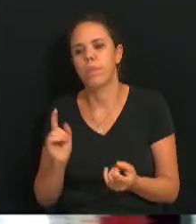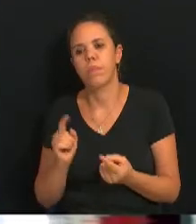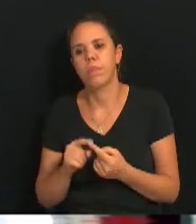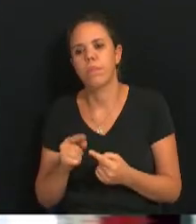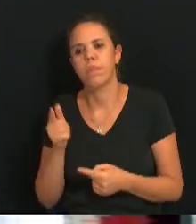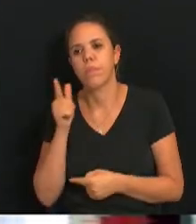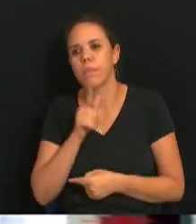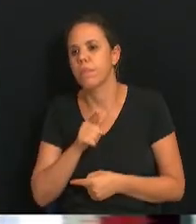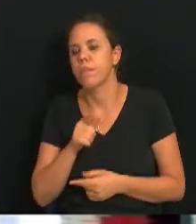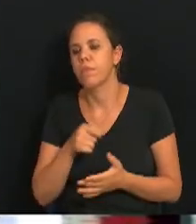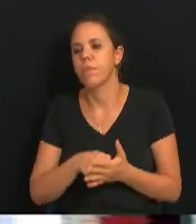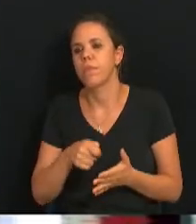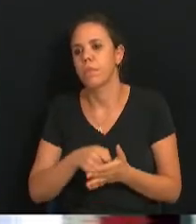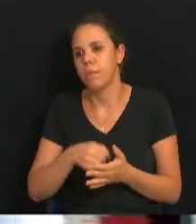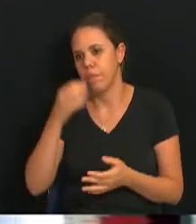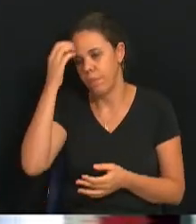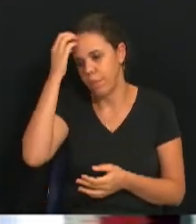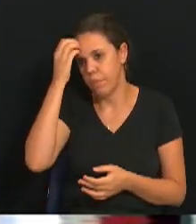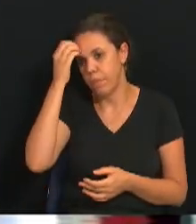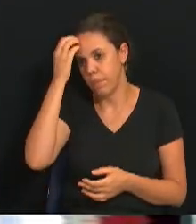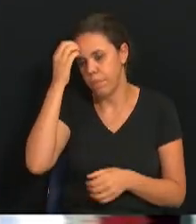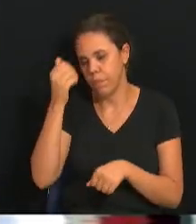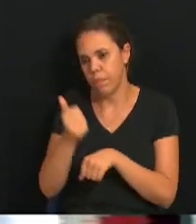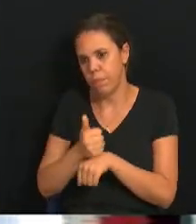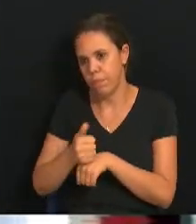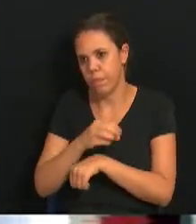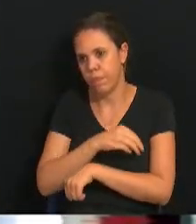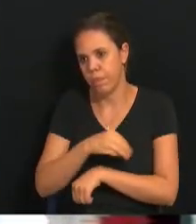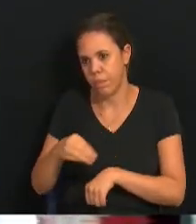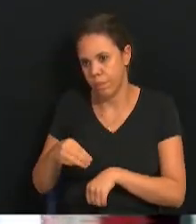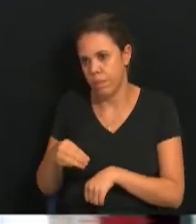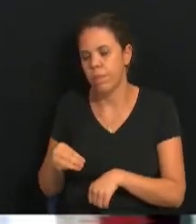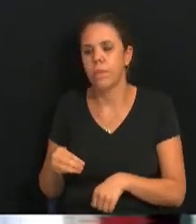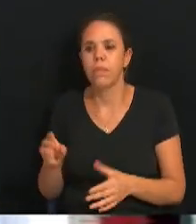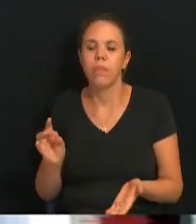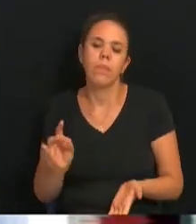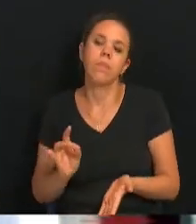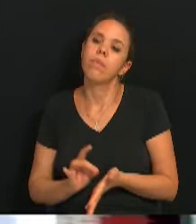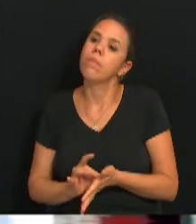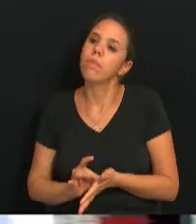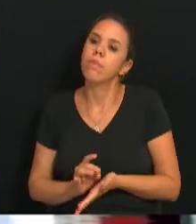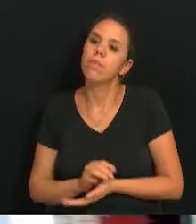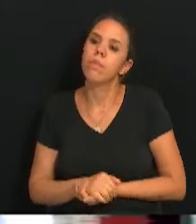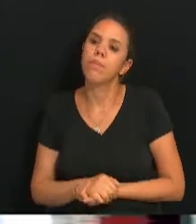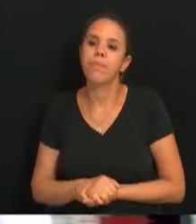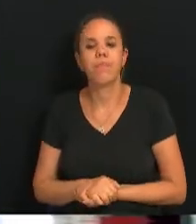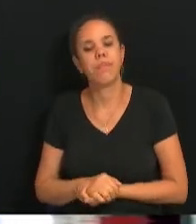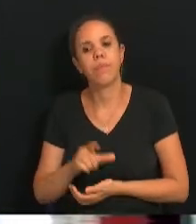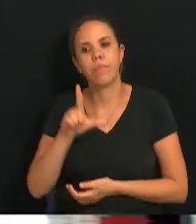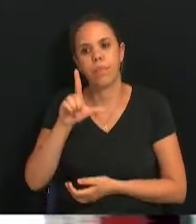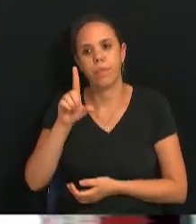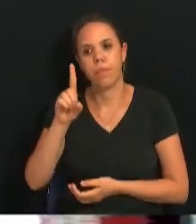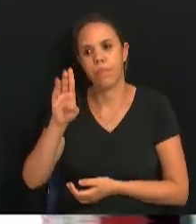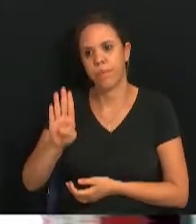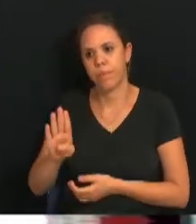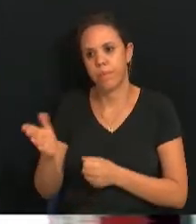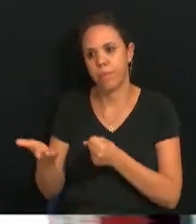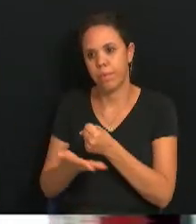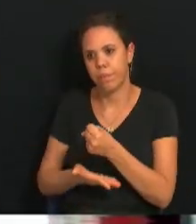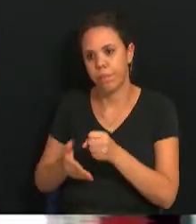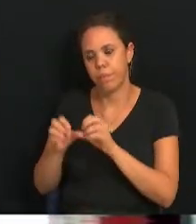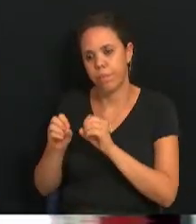conseguiu pautar, né, a carreira do magistério, que vai concretizar com a LDB, Lei de Diretriz e Base da Educação, Lei